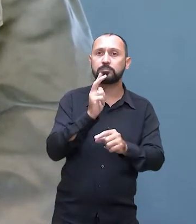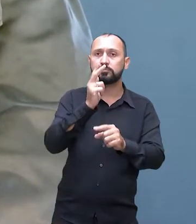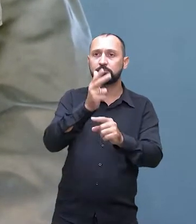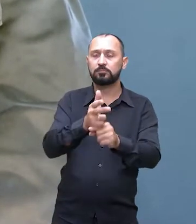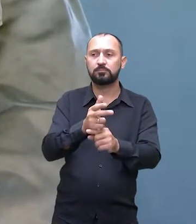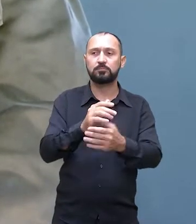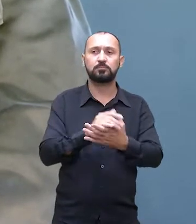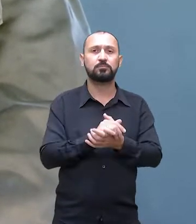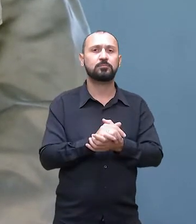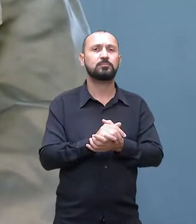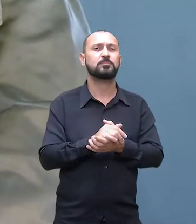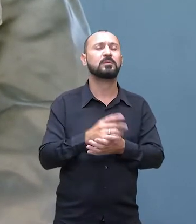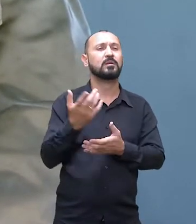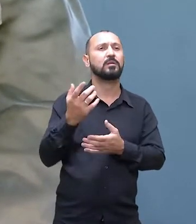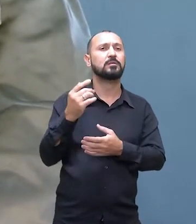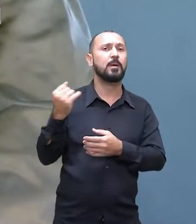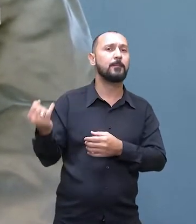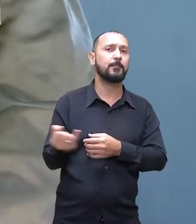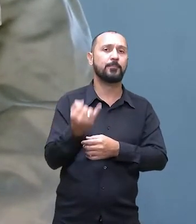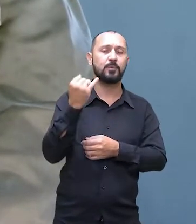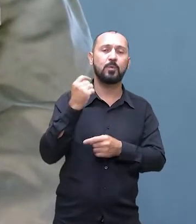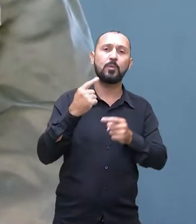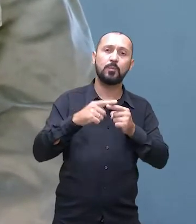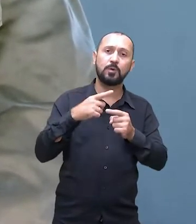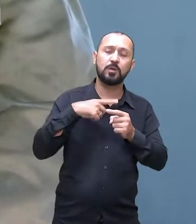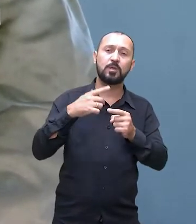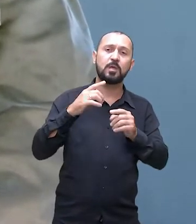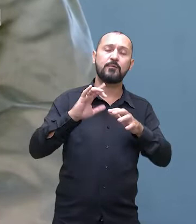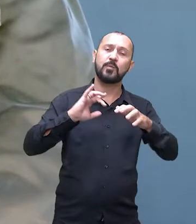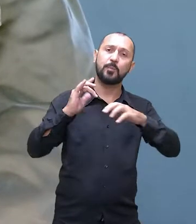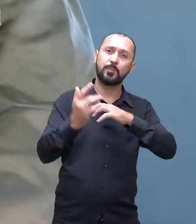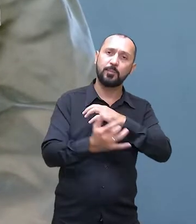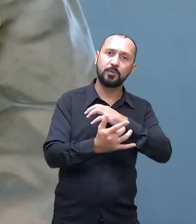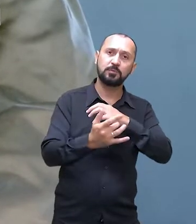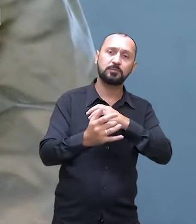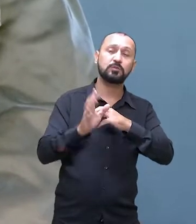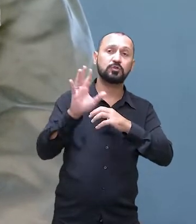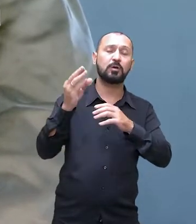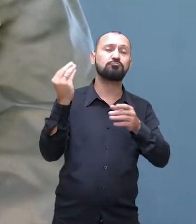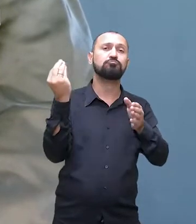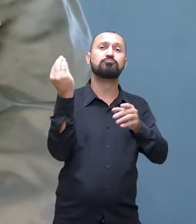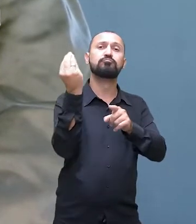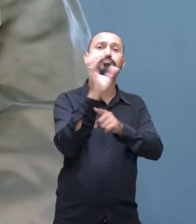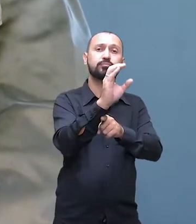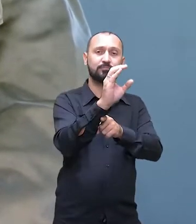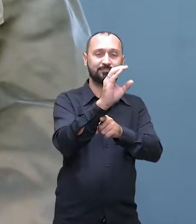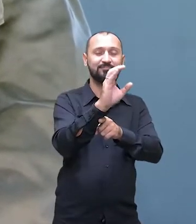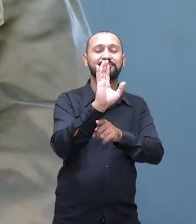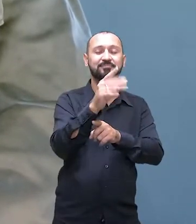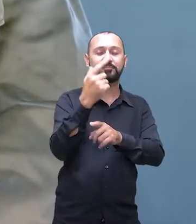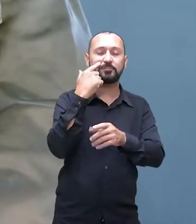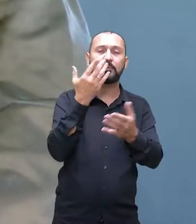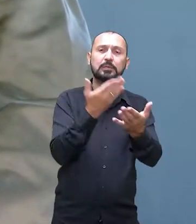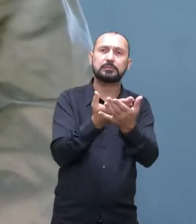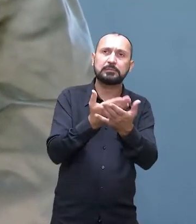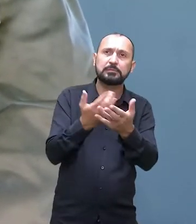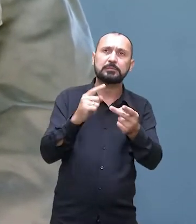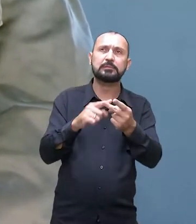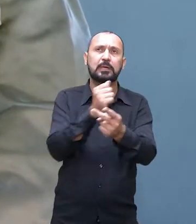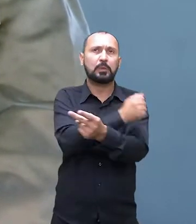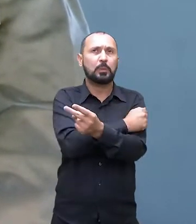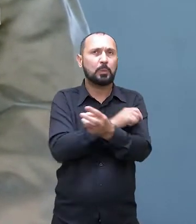é registrada. Então isso é de fundamental importância, porque vai para as redes sociais, está nas redes sociais, e